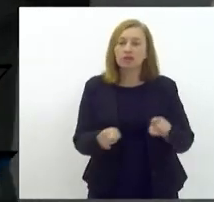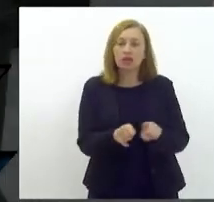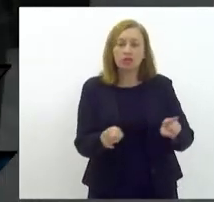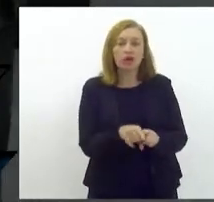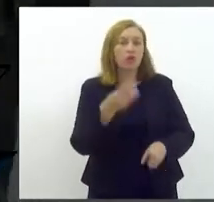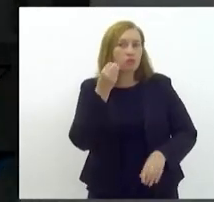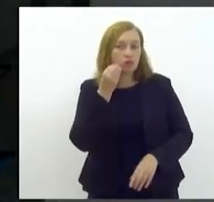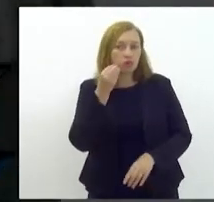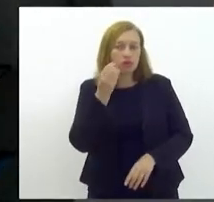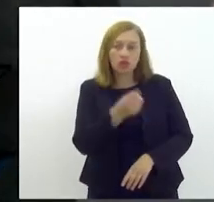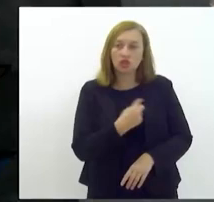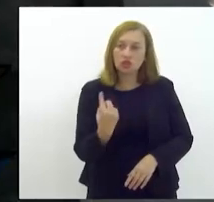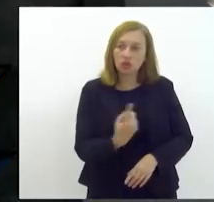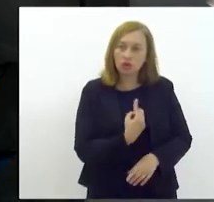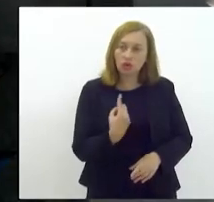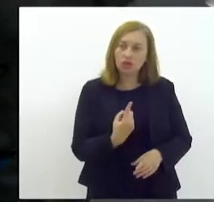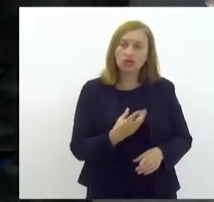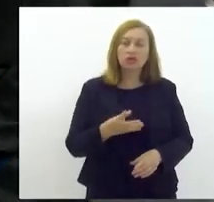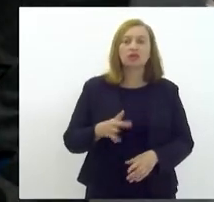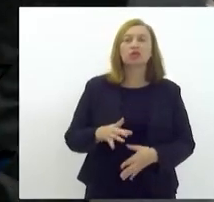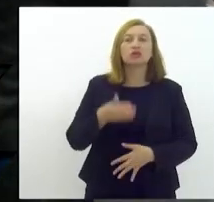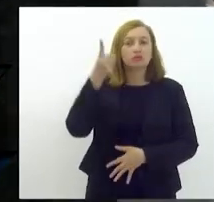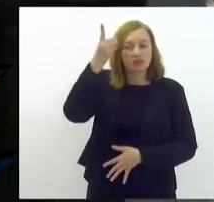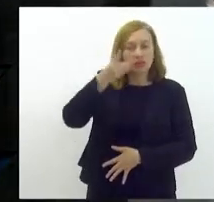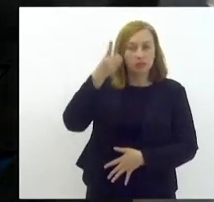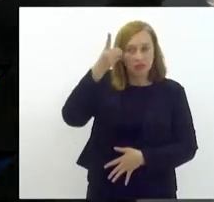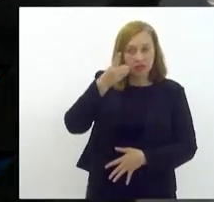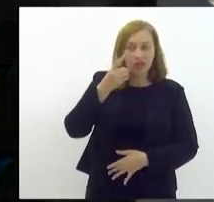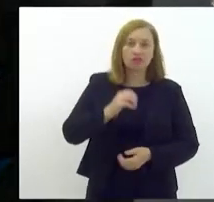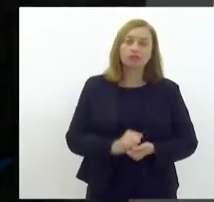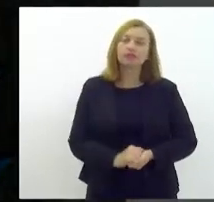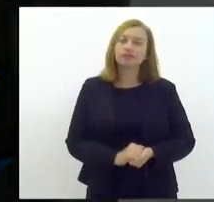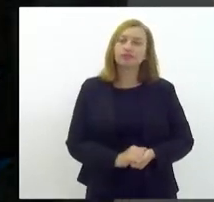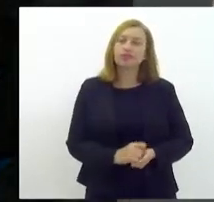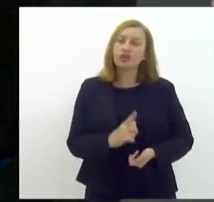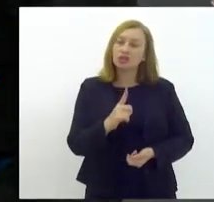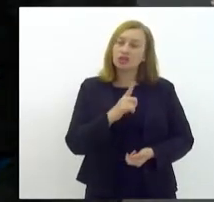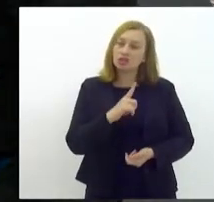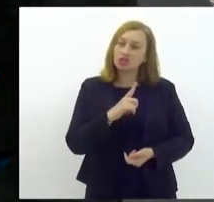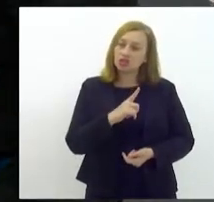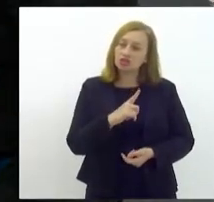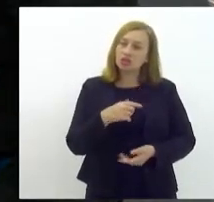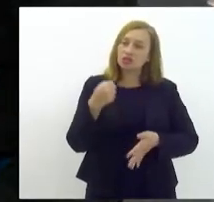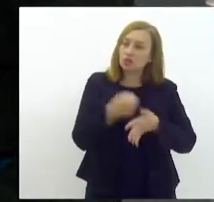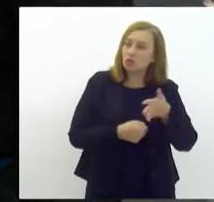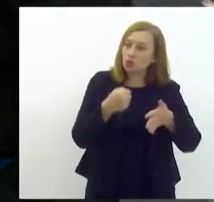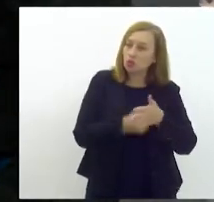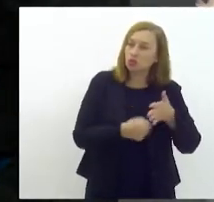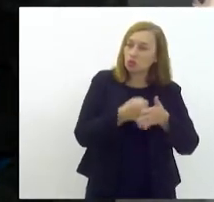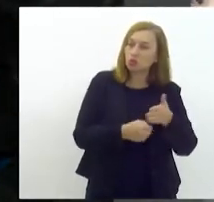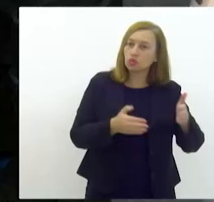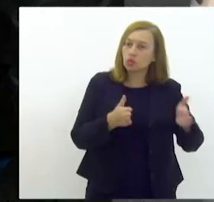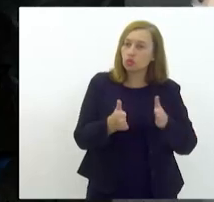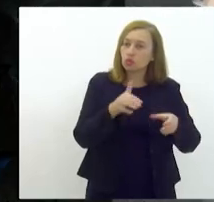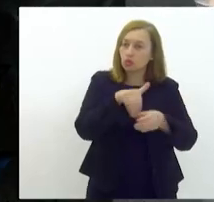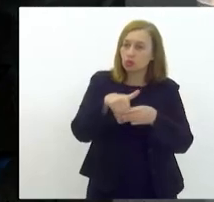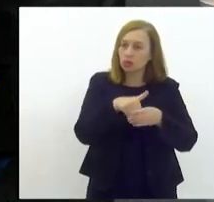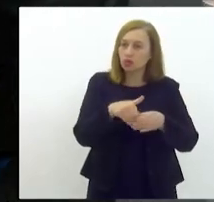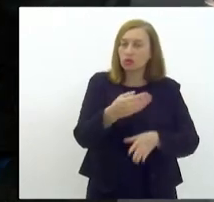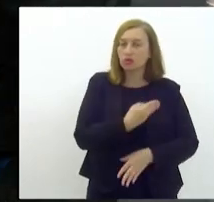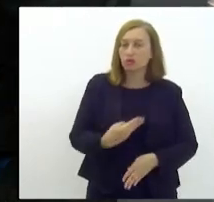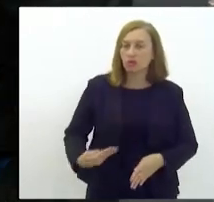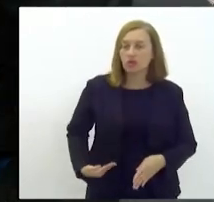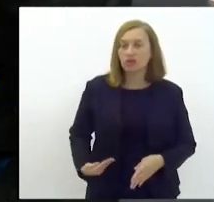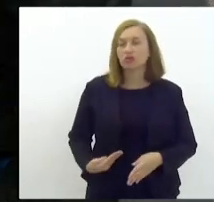para nós que somos deputados que nós tivemos no Fronte de batalha da campanha eleitoral do governador